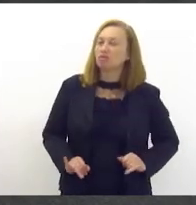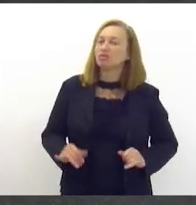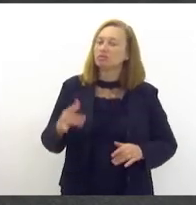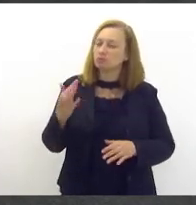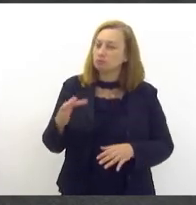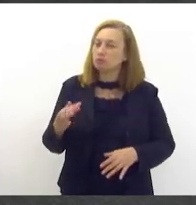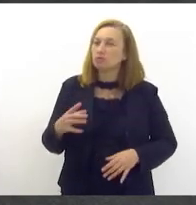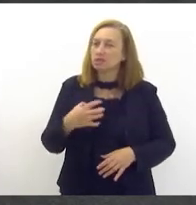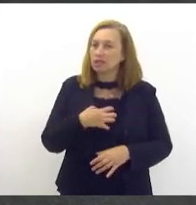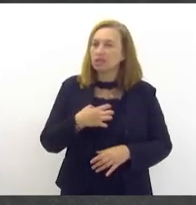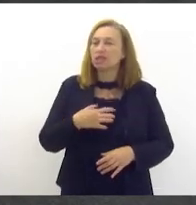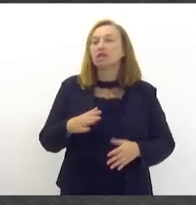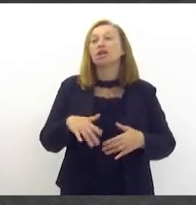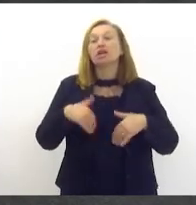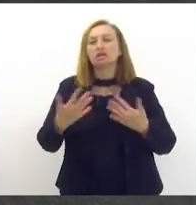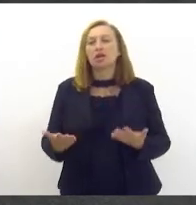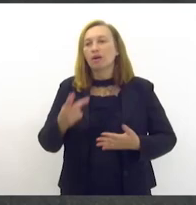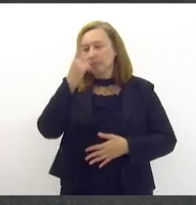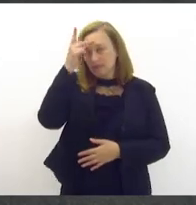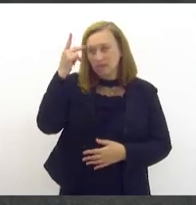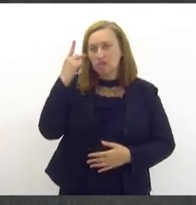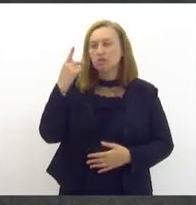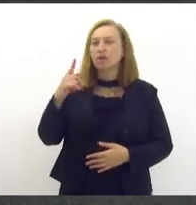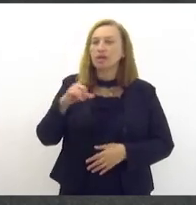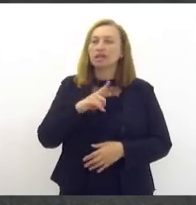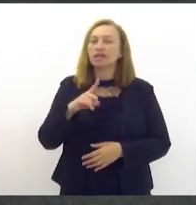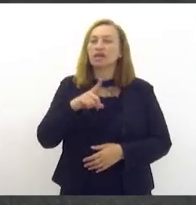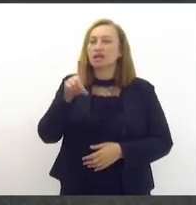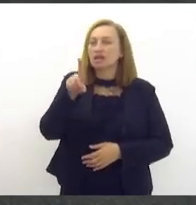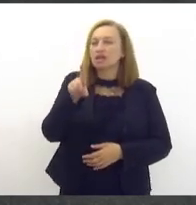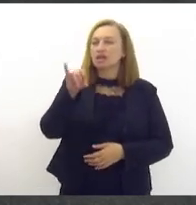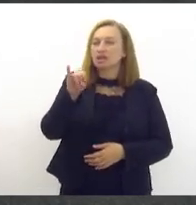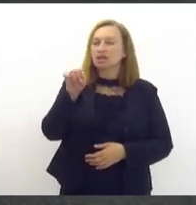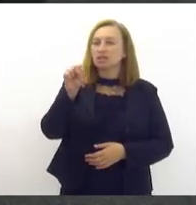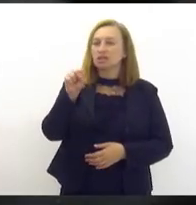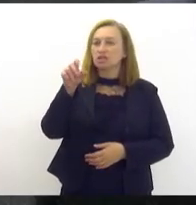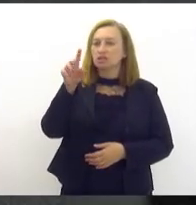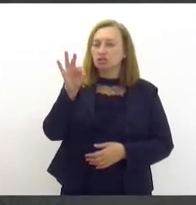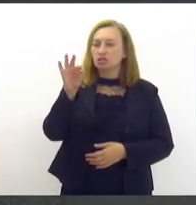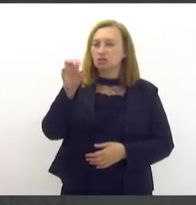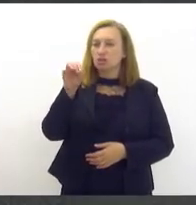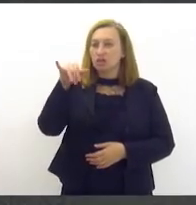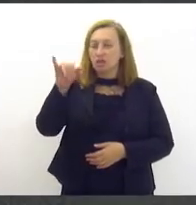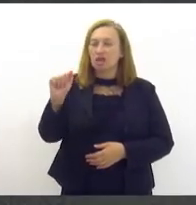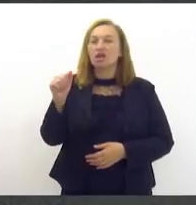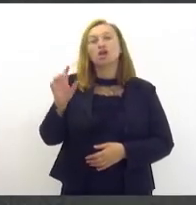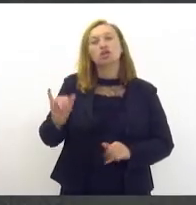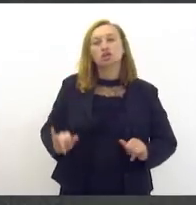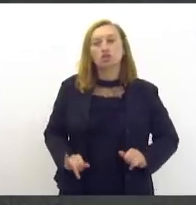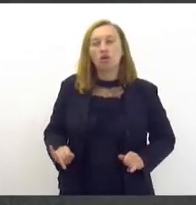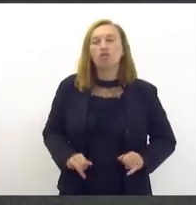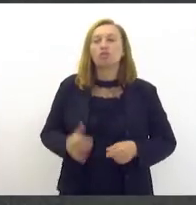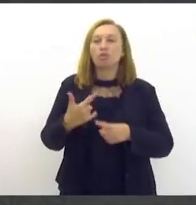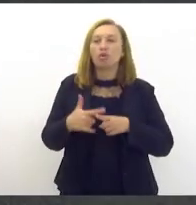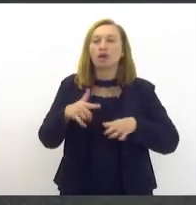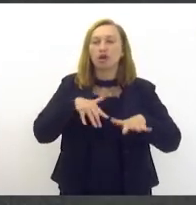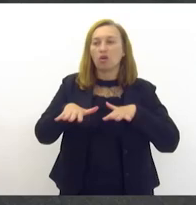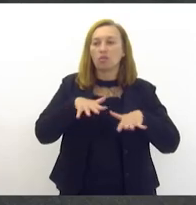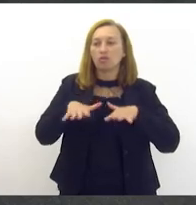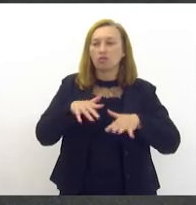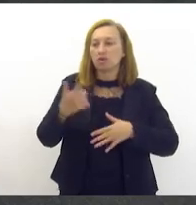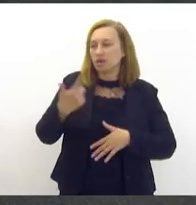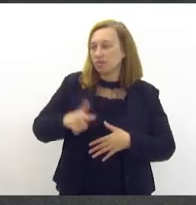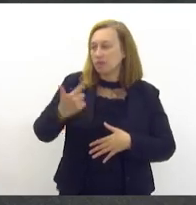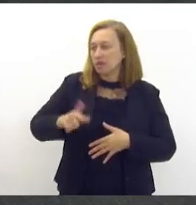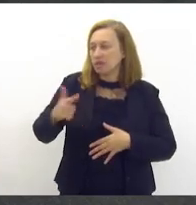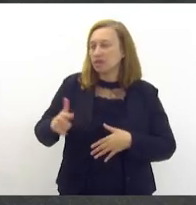a pessoa que tem a distonia, ela sofre muito, porque são movimentos involuntários. Essas contrações, elas afetam